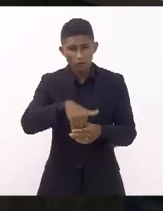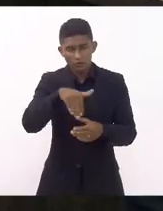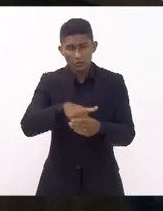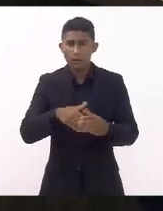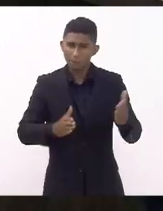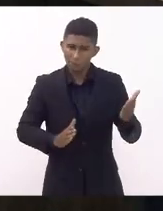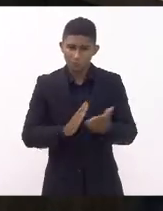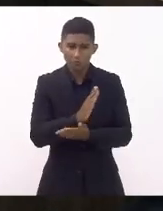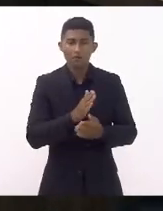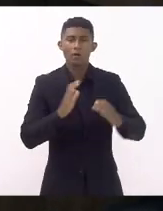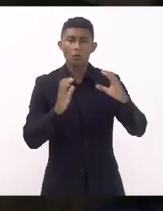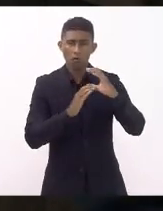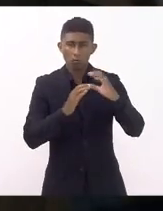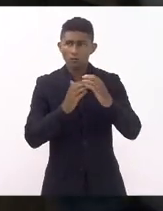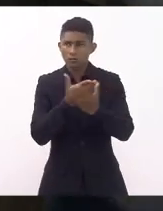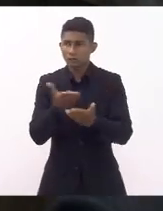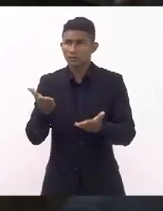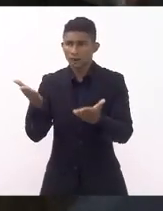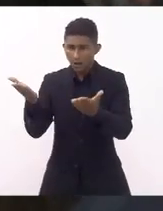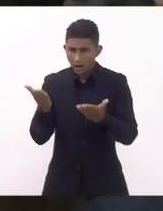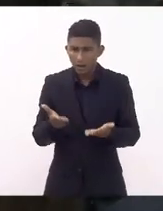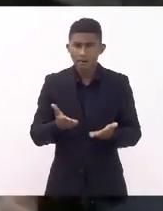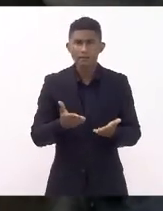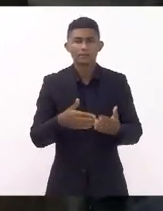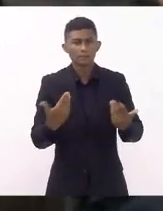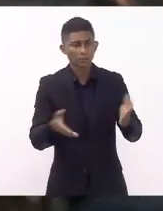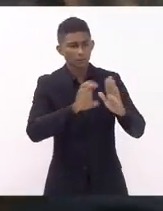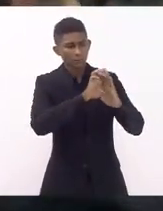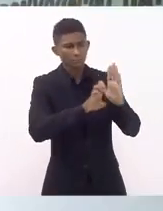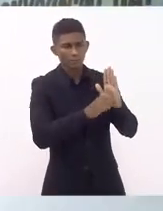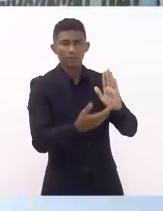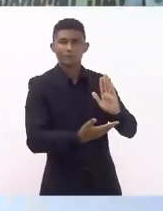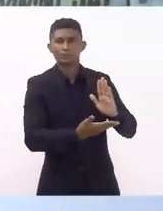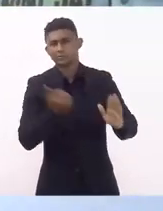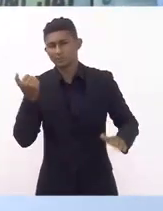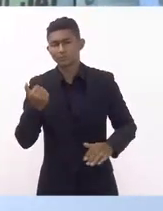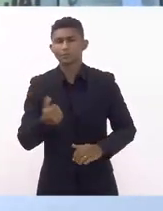garantir a convocação dos concursados. Portanto, retiro a emenda.